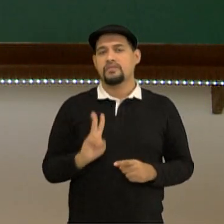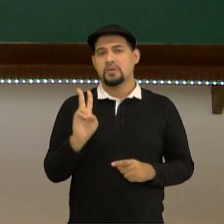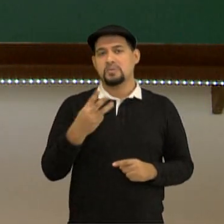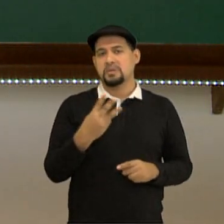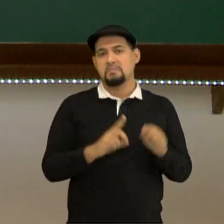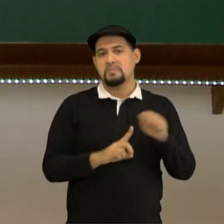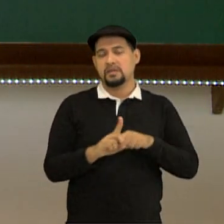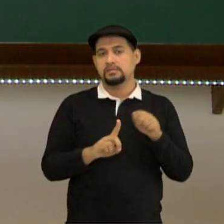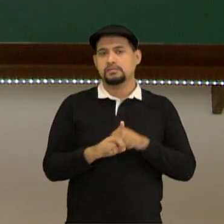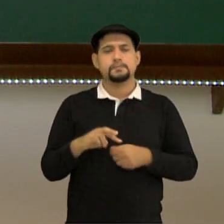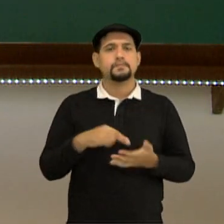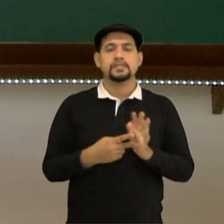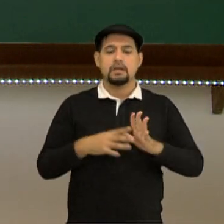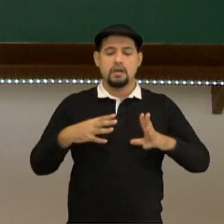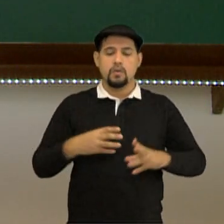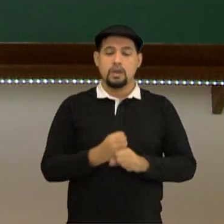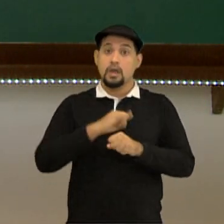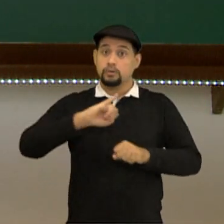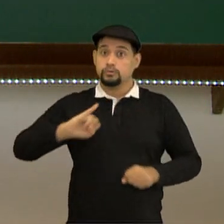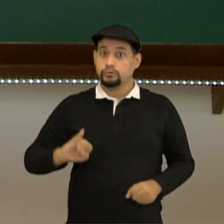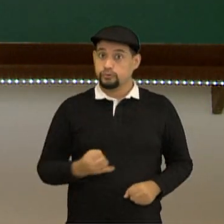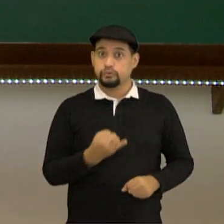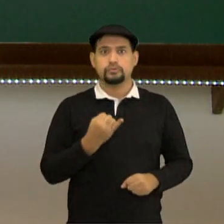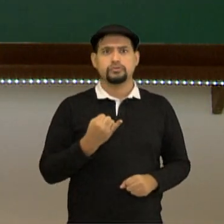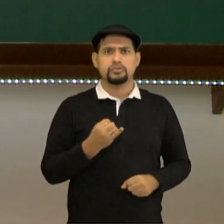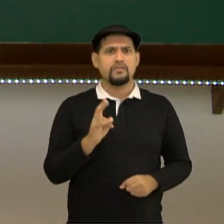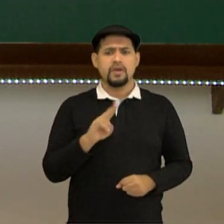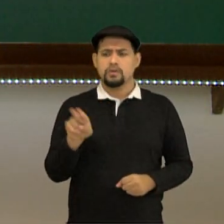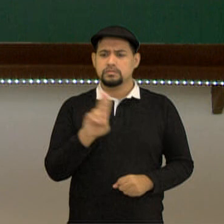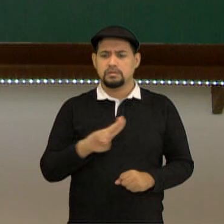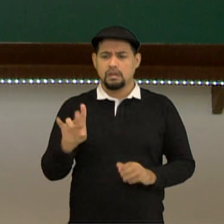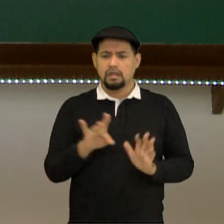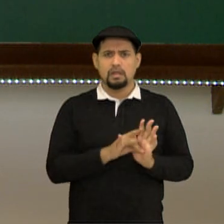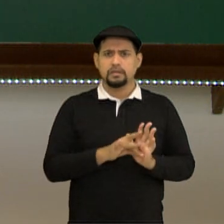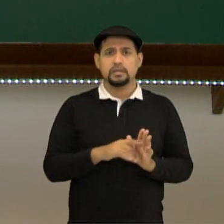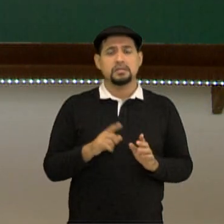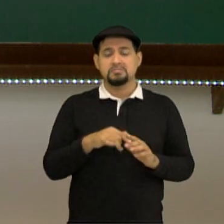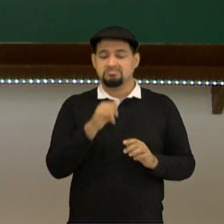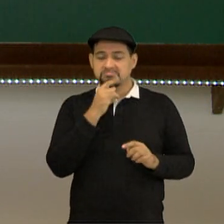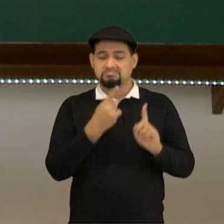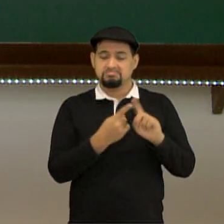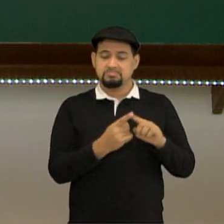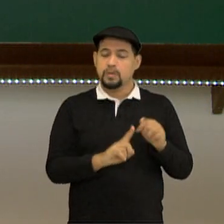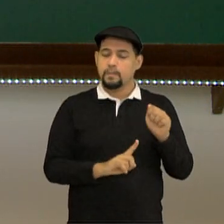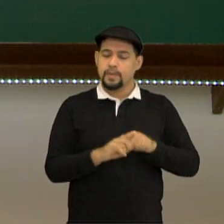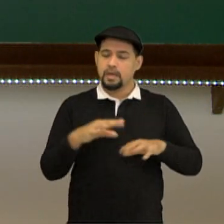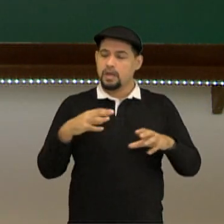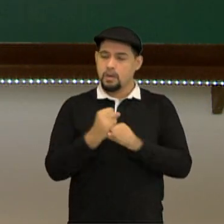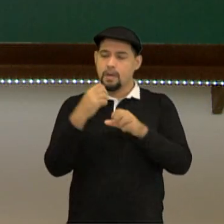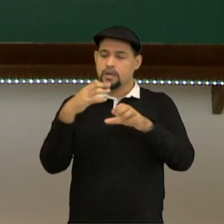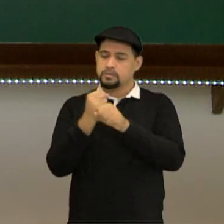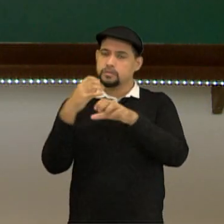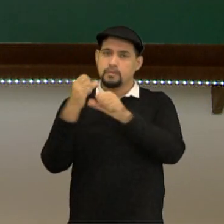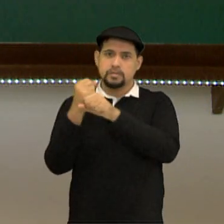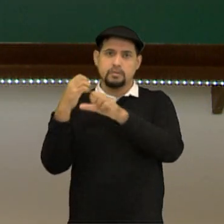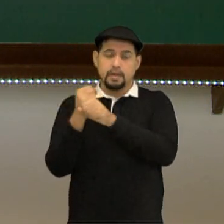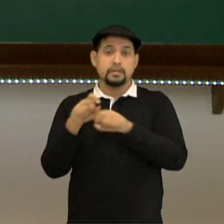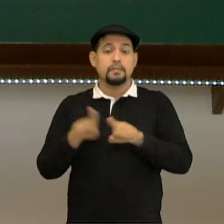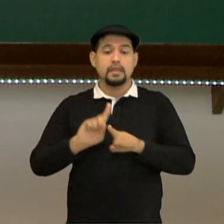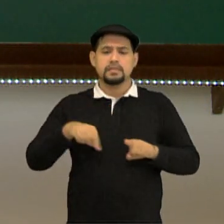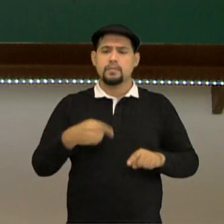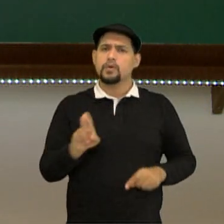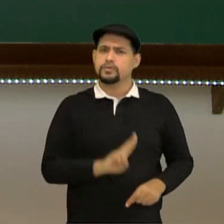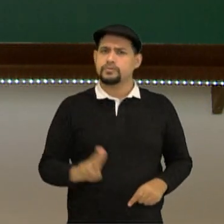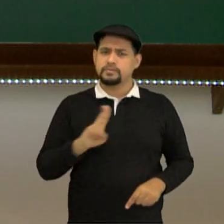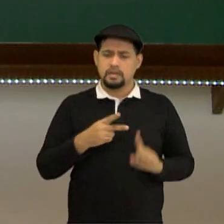meses. Ele vai calcular o juro sem capitalizar, não terminou o primeiro mês e ele vai somar com o capital para depois